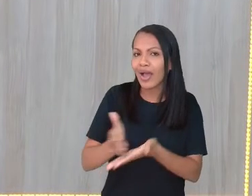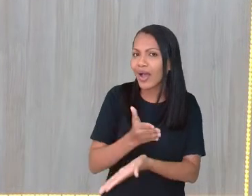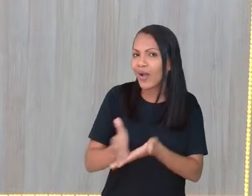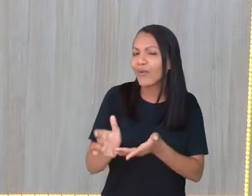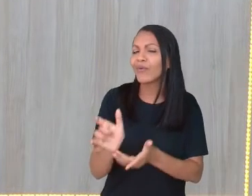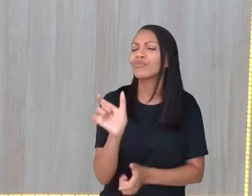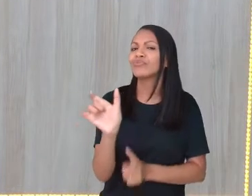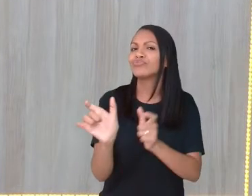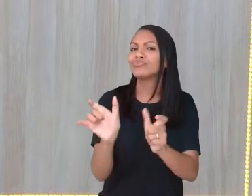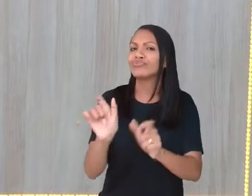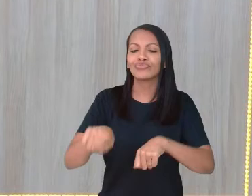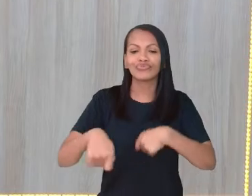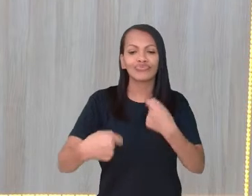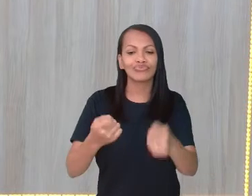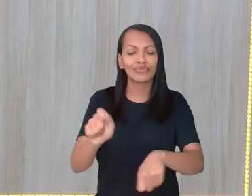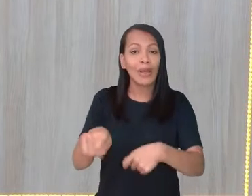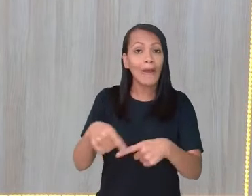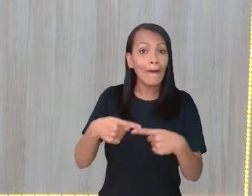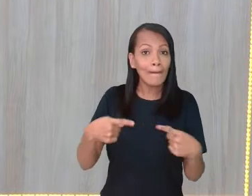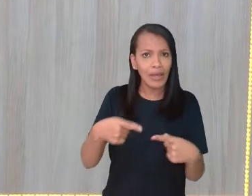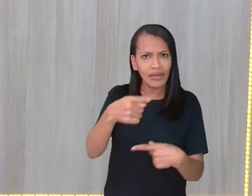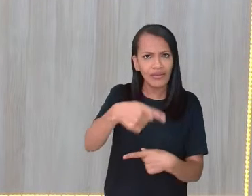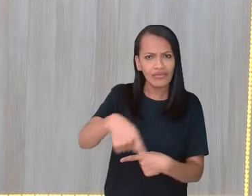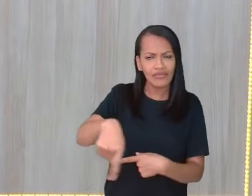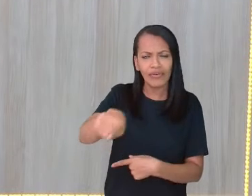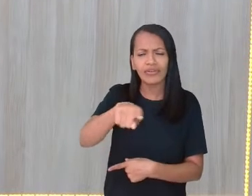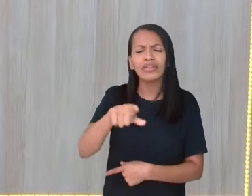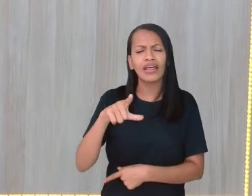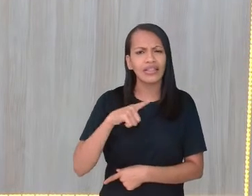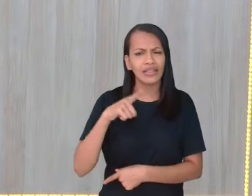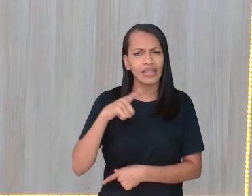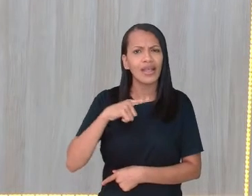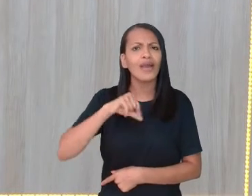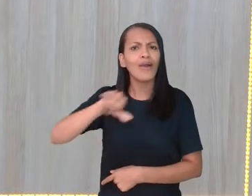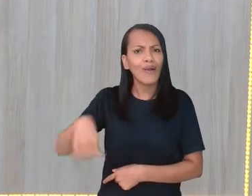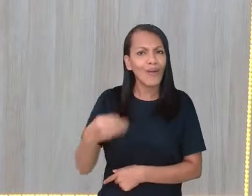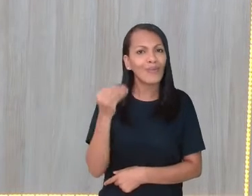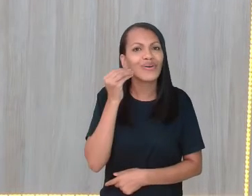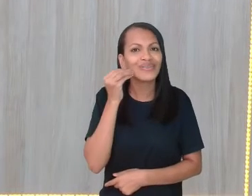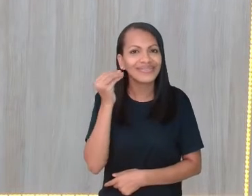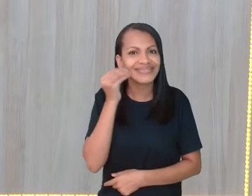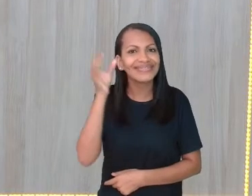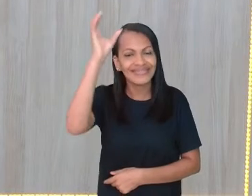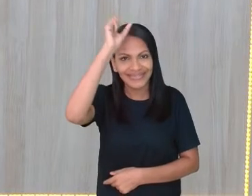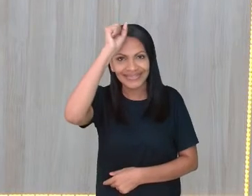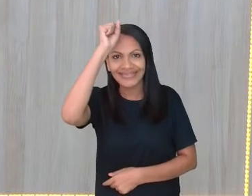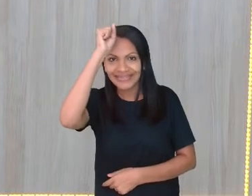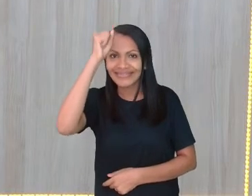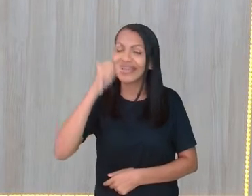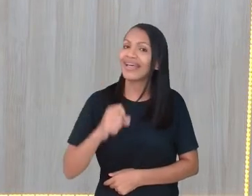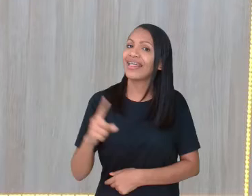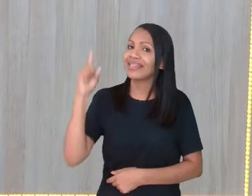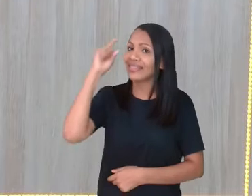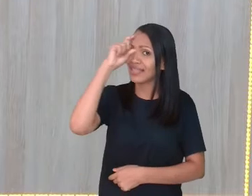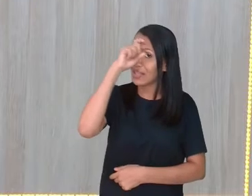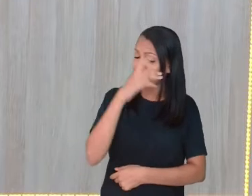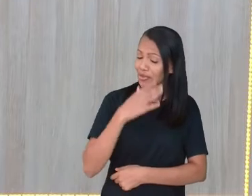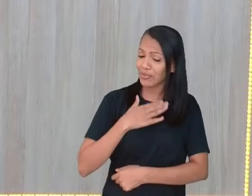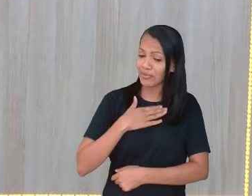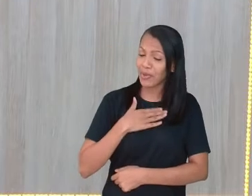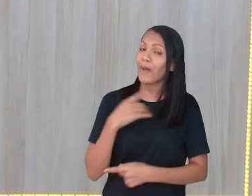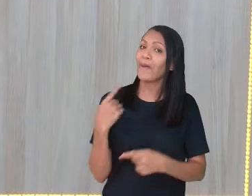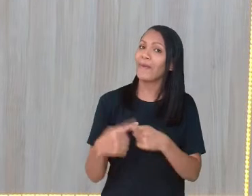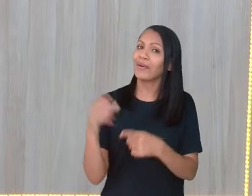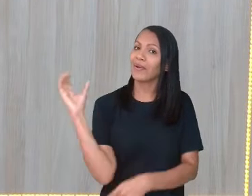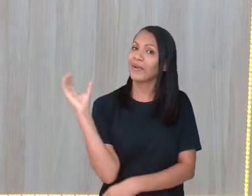foco principal da aula, mas vocês têm aí essa oportunidade. Talvez um pouco difícil comigo, porque eu falo muito